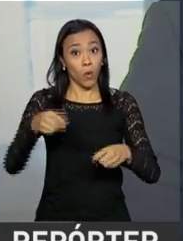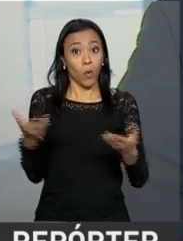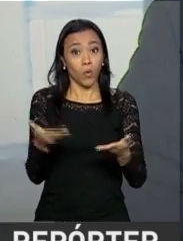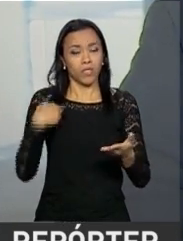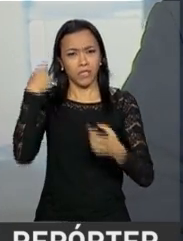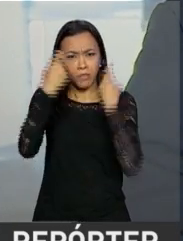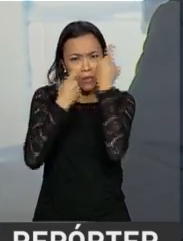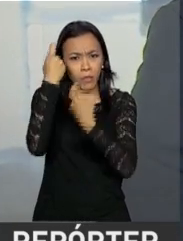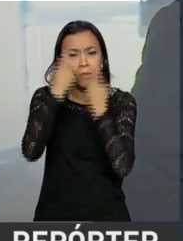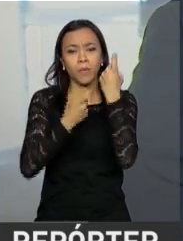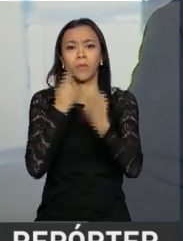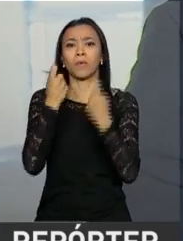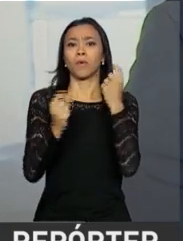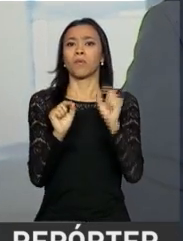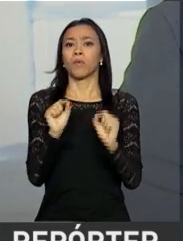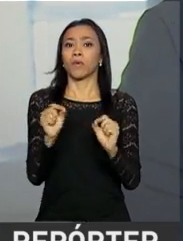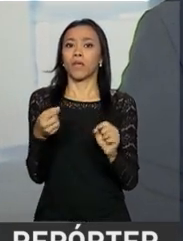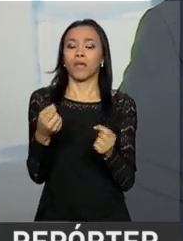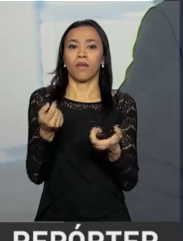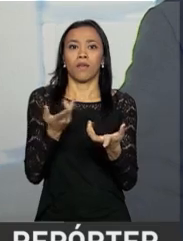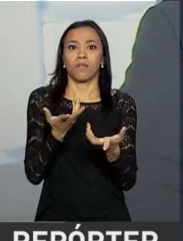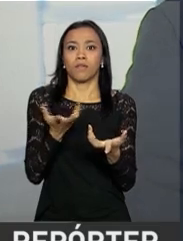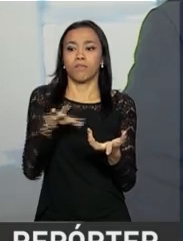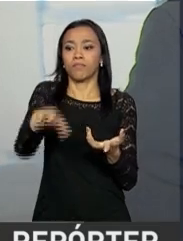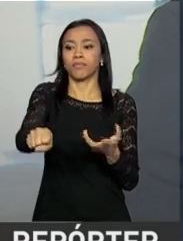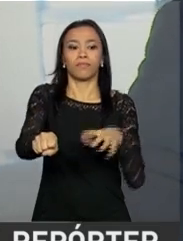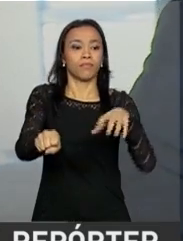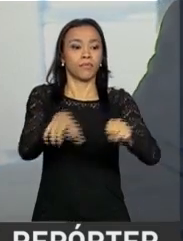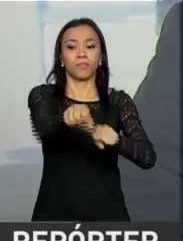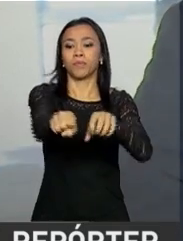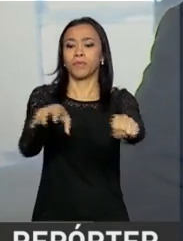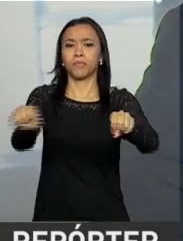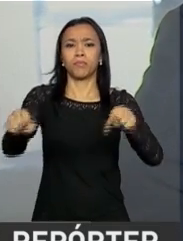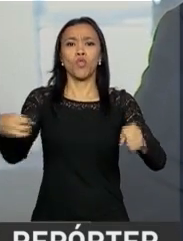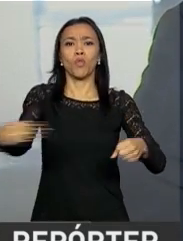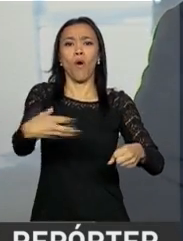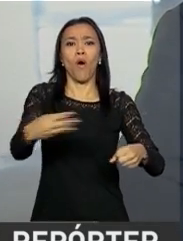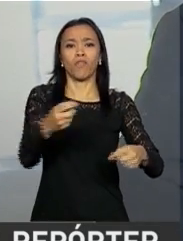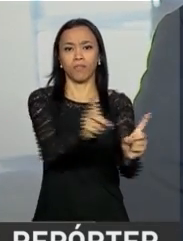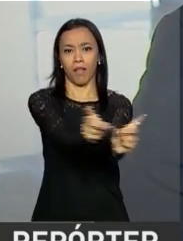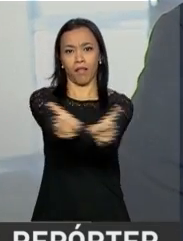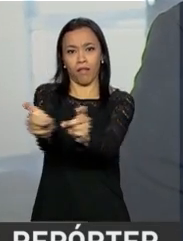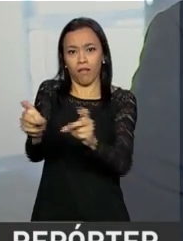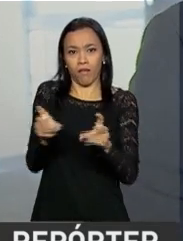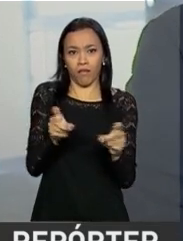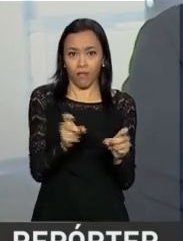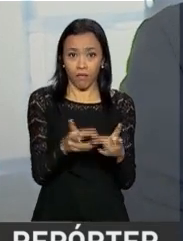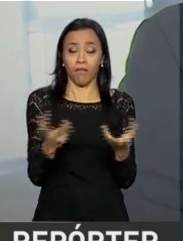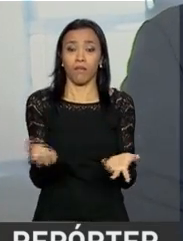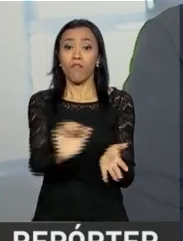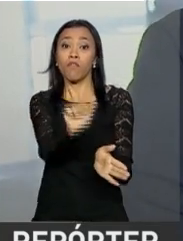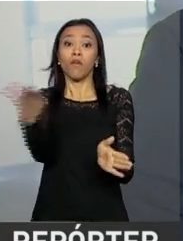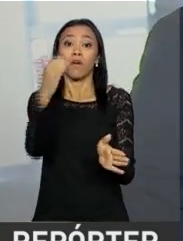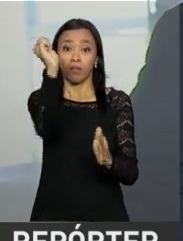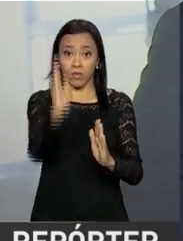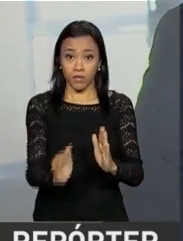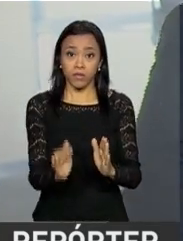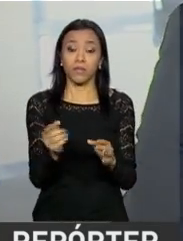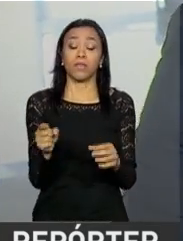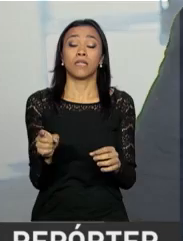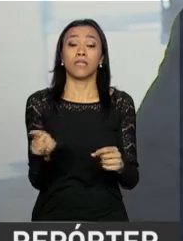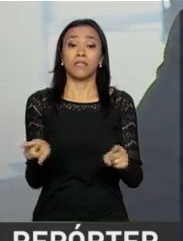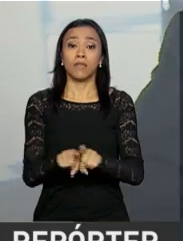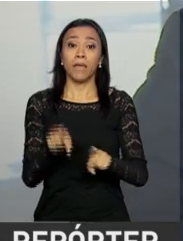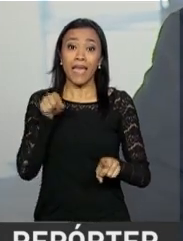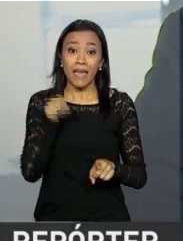diz respeito a acesso a novos mercados e a também a promoção dos produtos brasileiros no exterior.